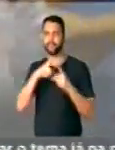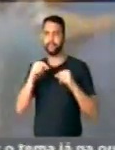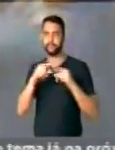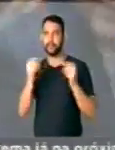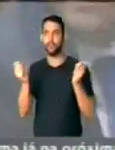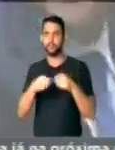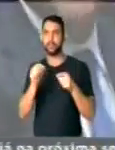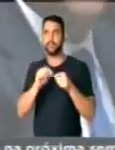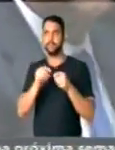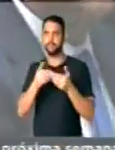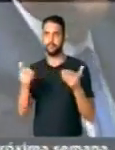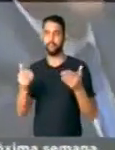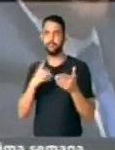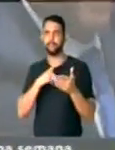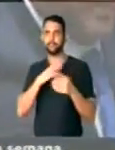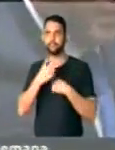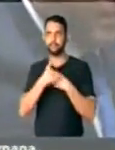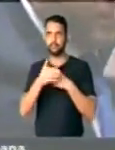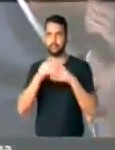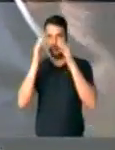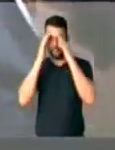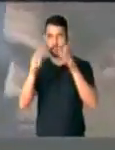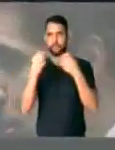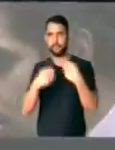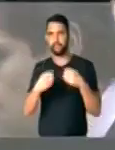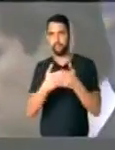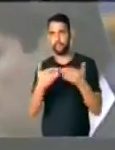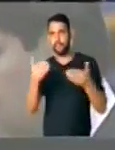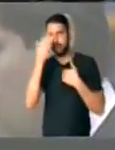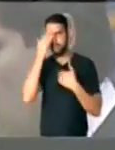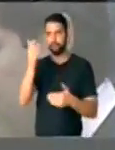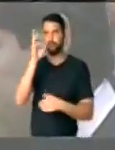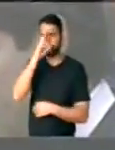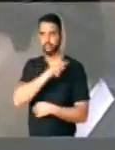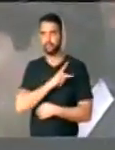podermos dar o carinho e o respeito que eles merecem. Muito obrigado, presidente.